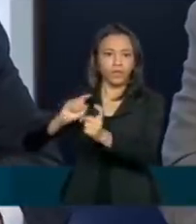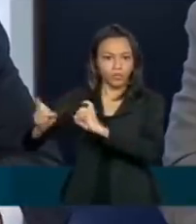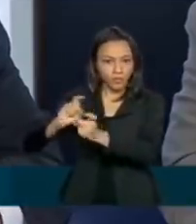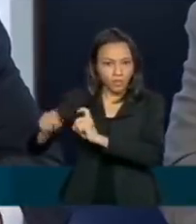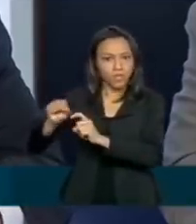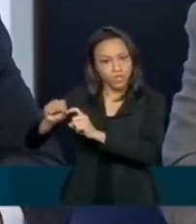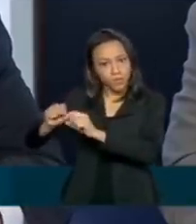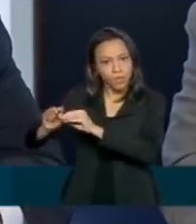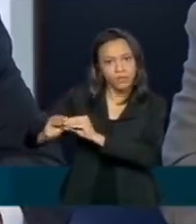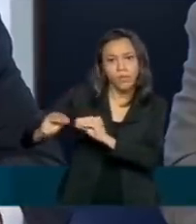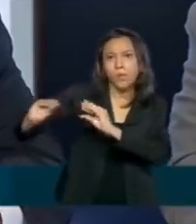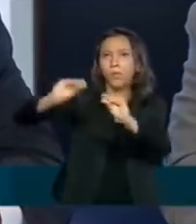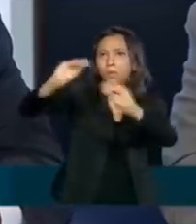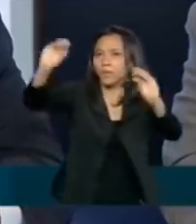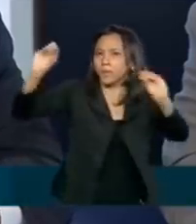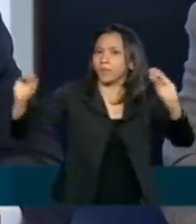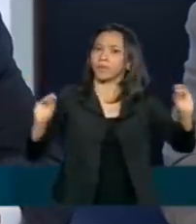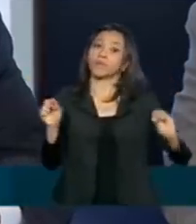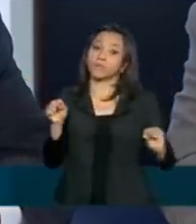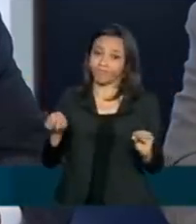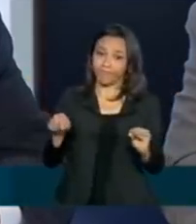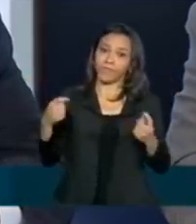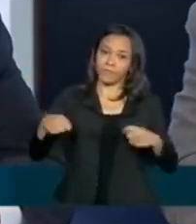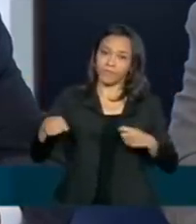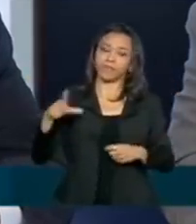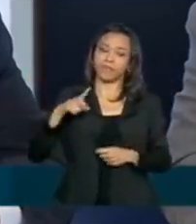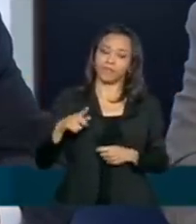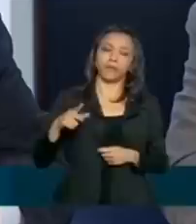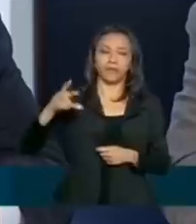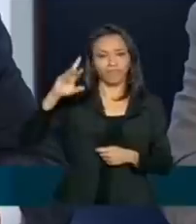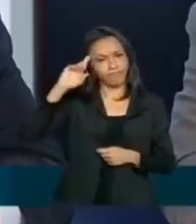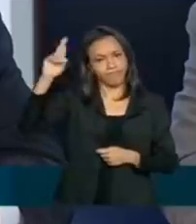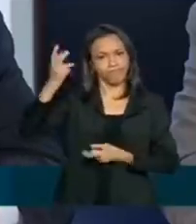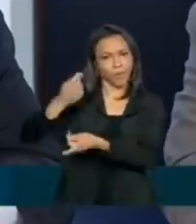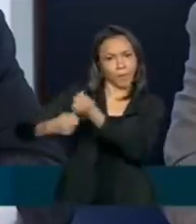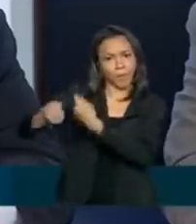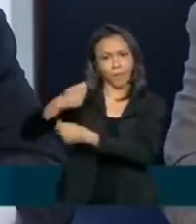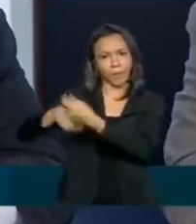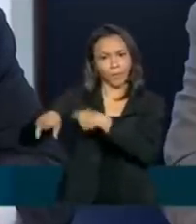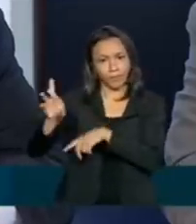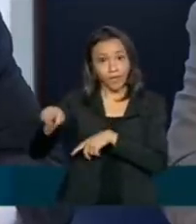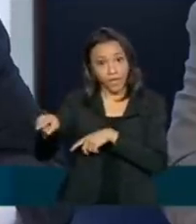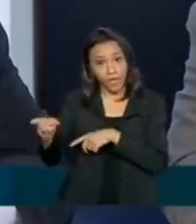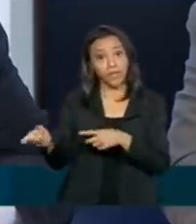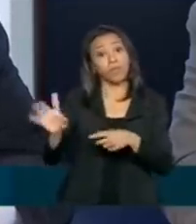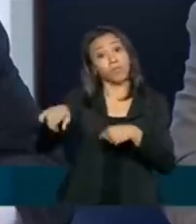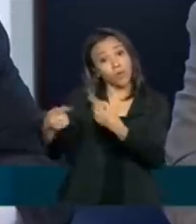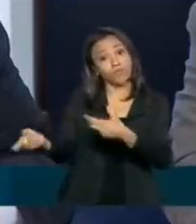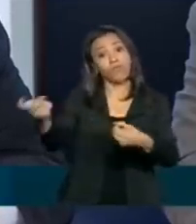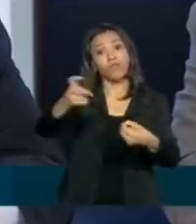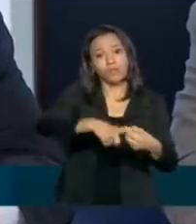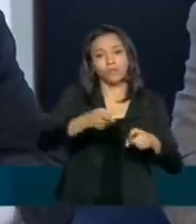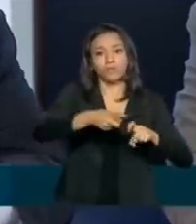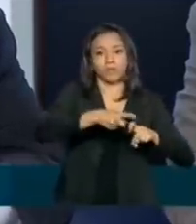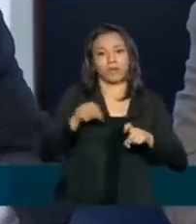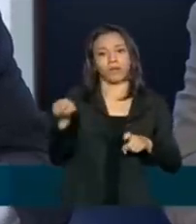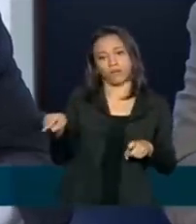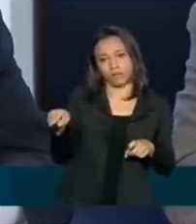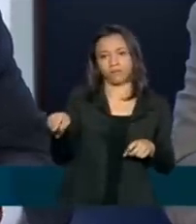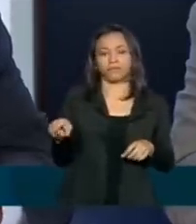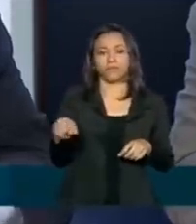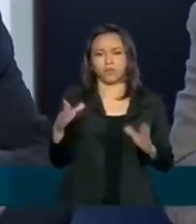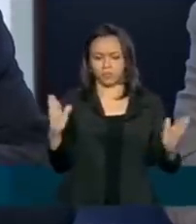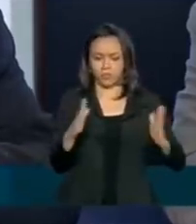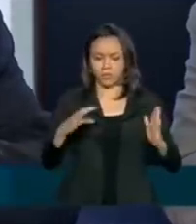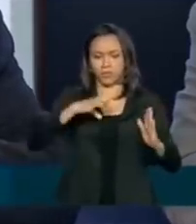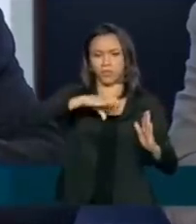ainda preciso ter um gestor ali, nesse momento, e que será temporário e voltará a ser um médico nos próximos 90 dias. Bem,